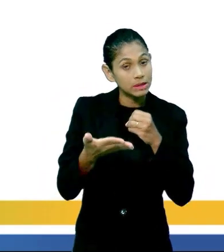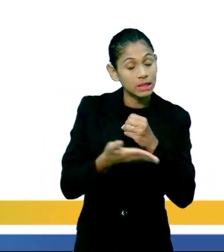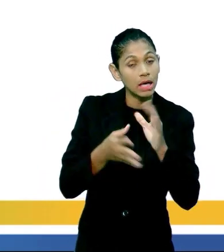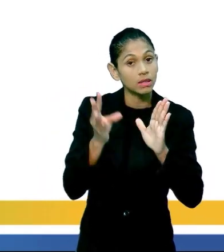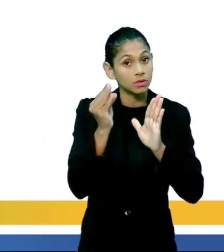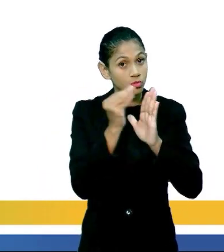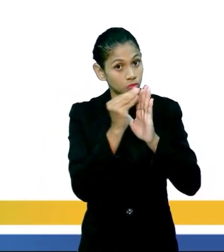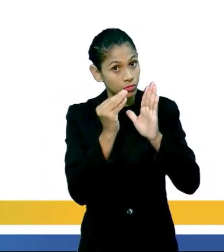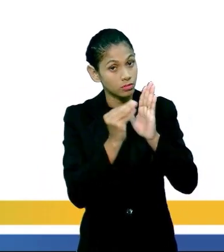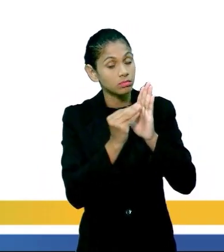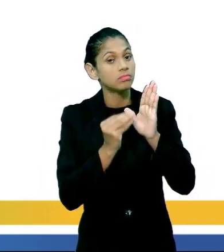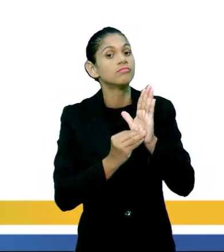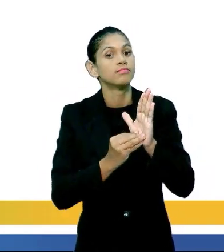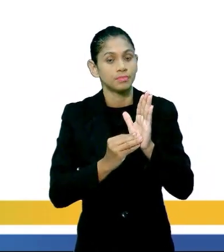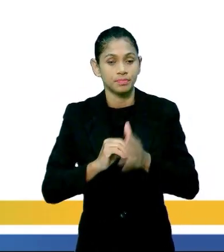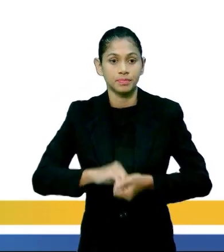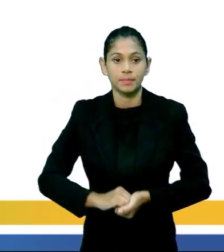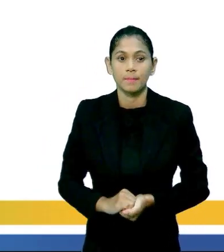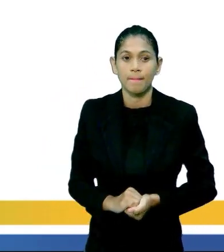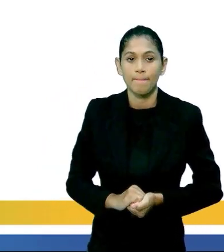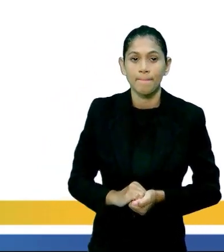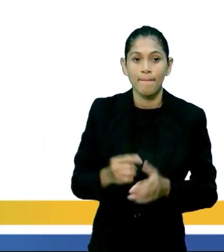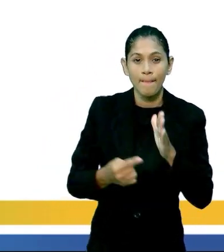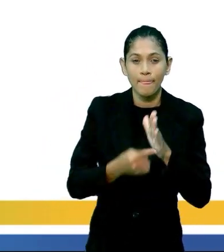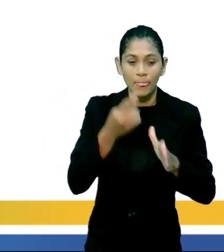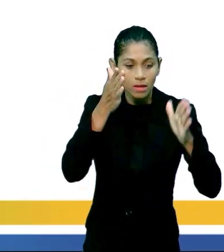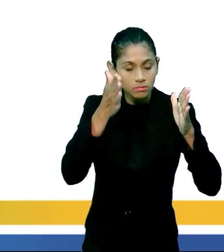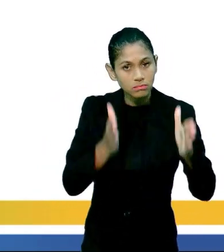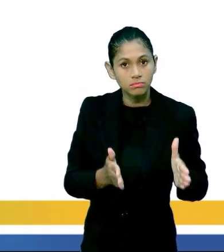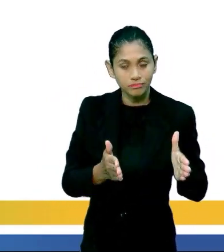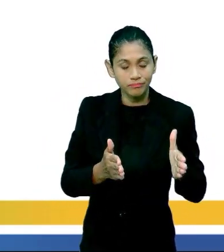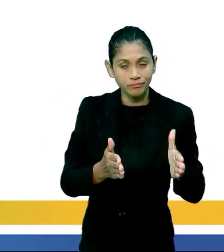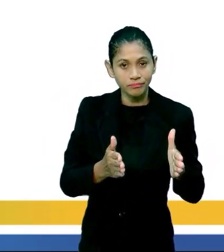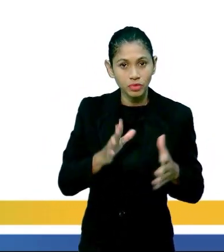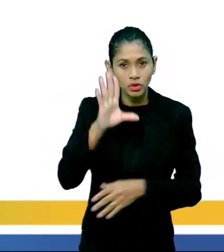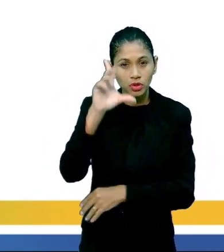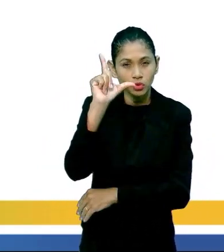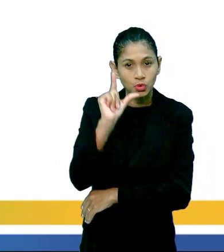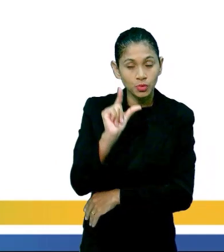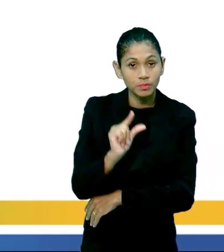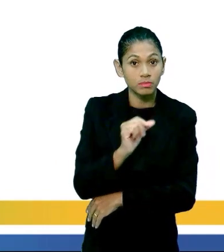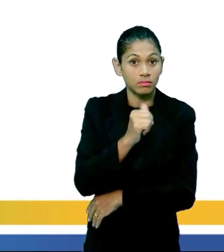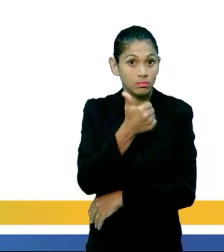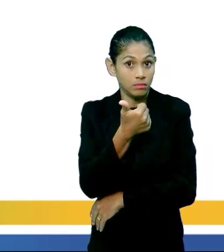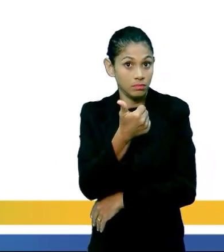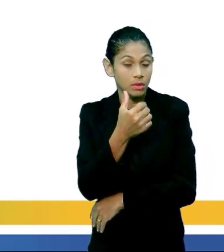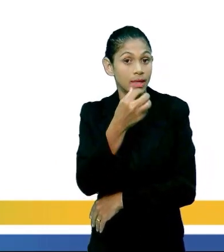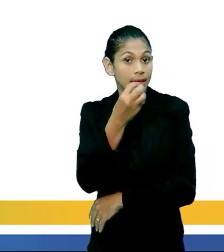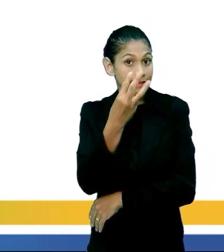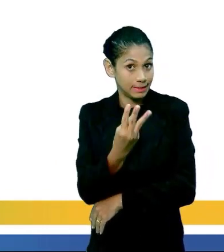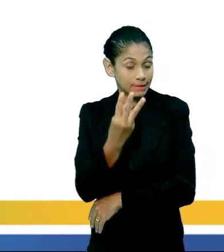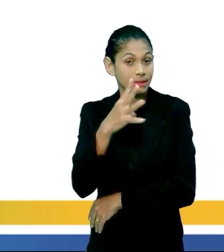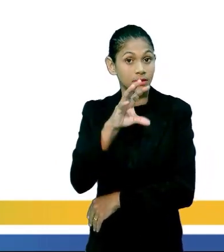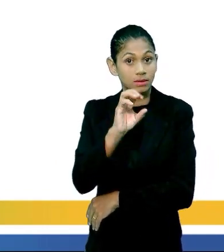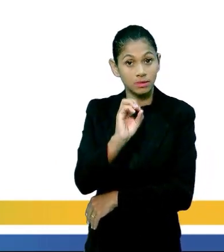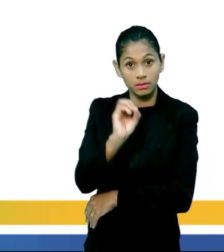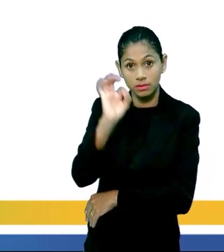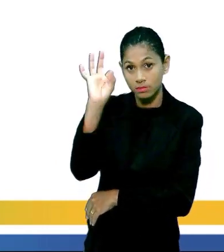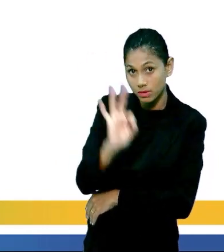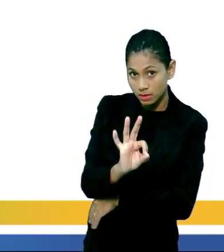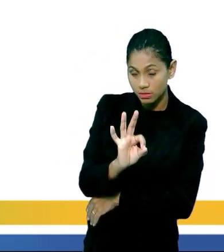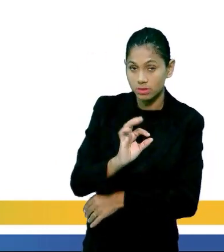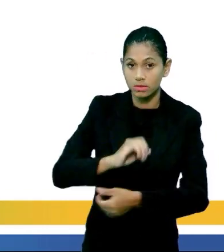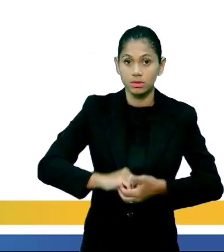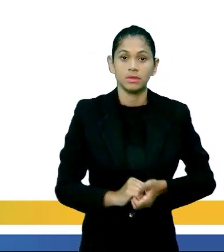Na primeira etapa do tratamento, o paciente conseguiu uma redução de 30% em sua taxa de glicose, ficando da seguinte